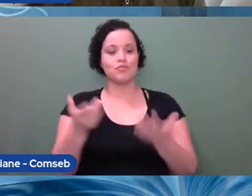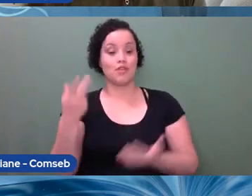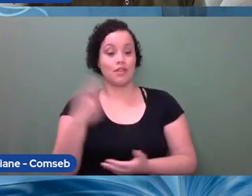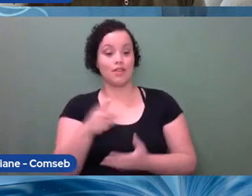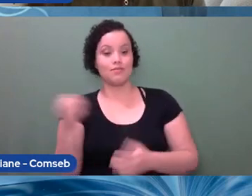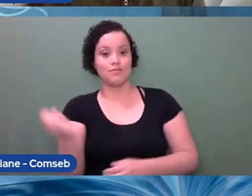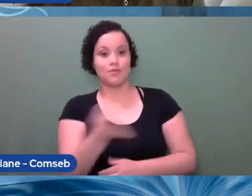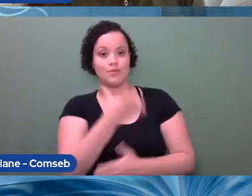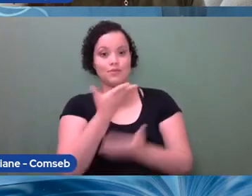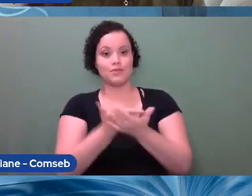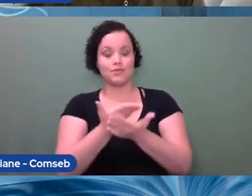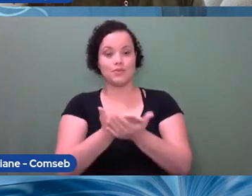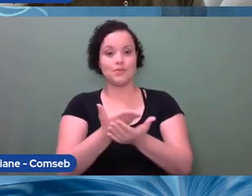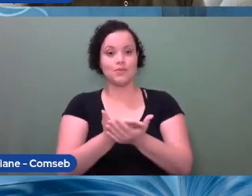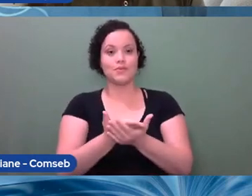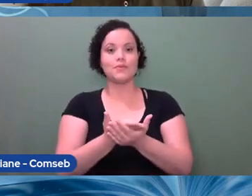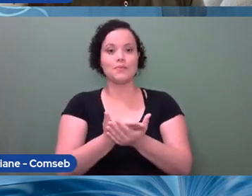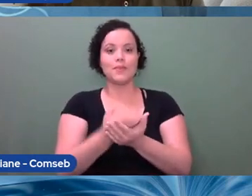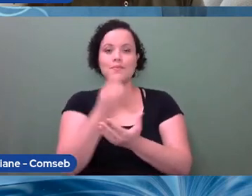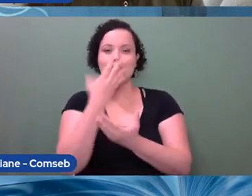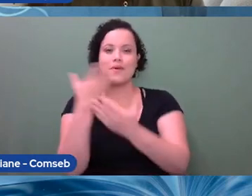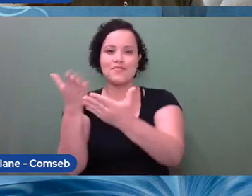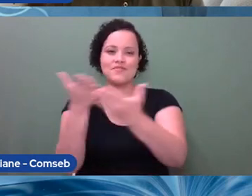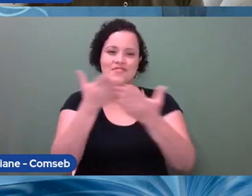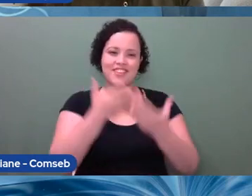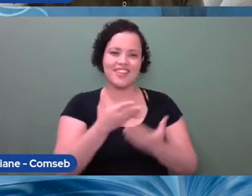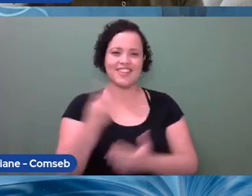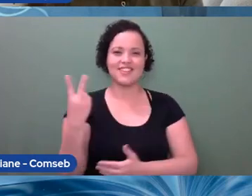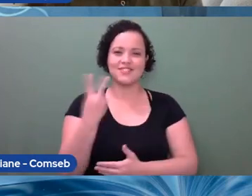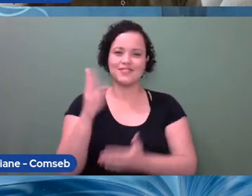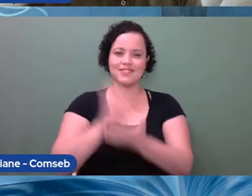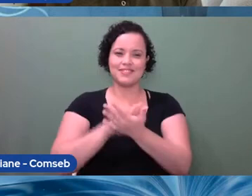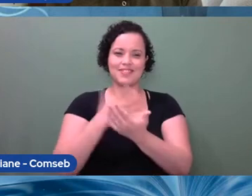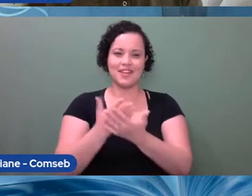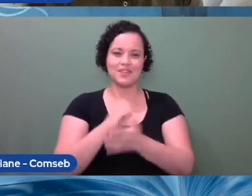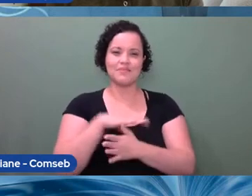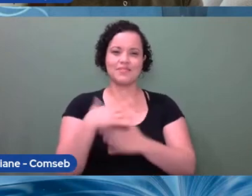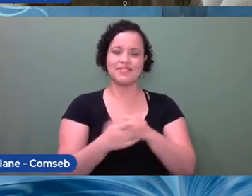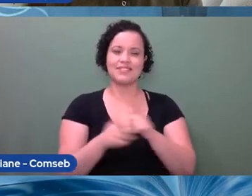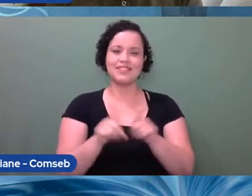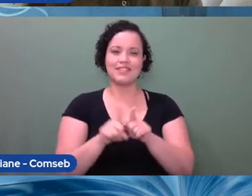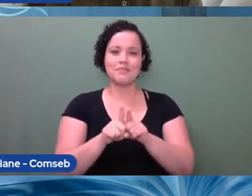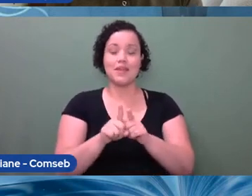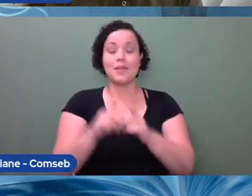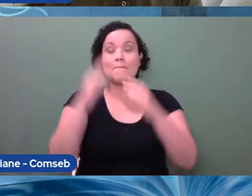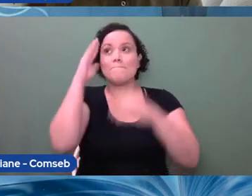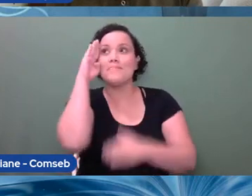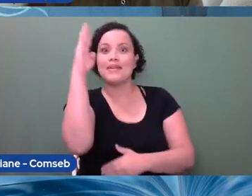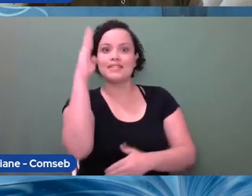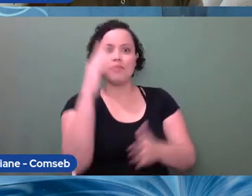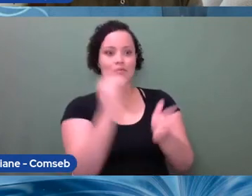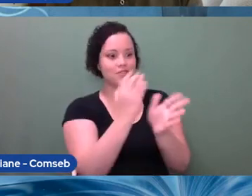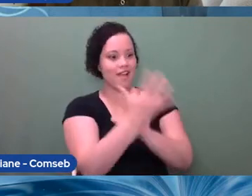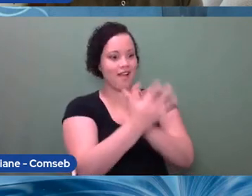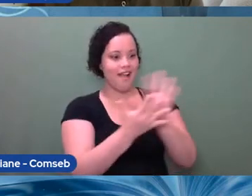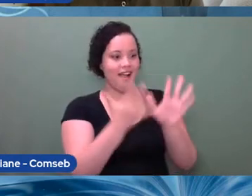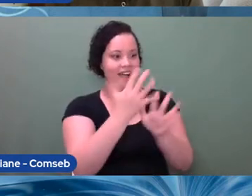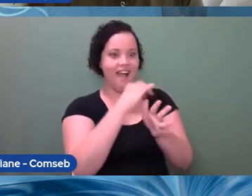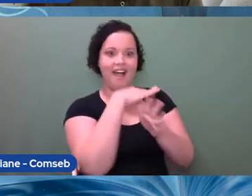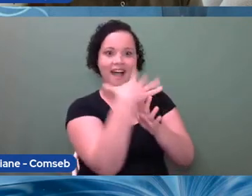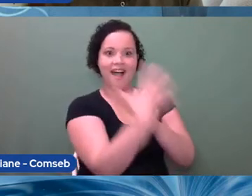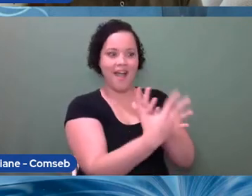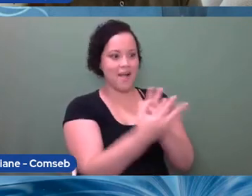E as nossas boas-vindas às nossas intérpretes aqui, para Libras, uma satisfação muito grande. E o nosso